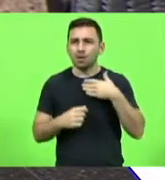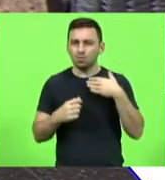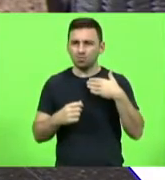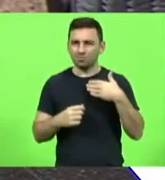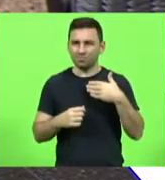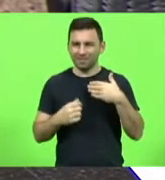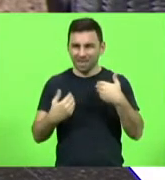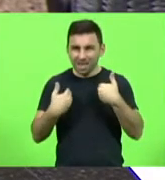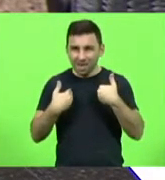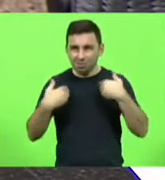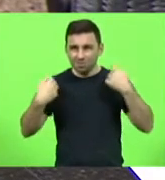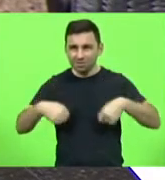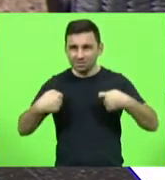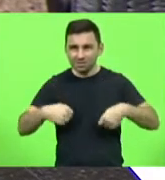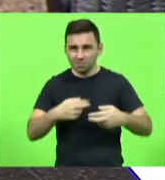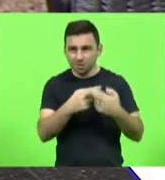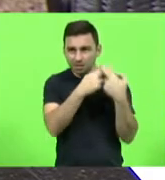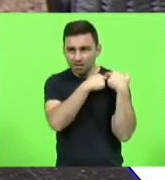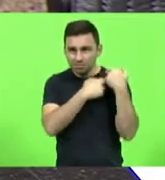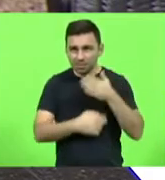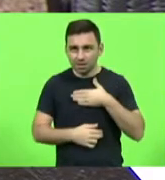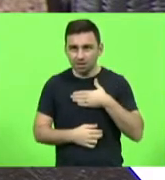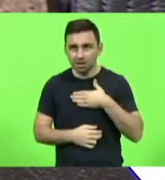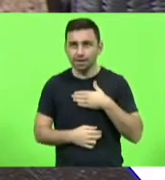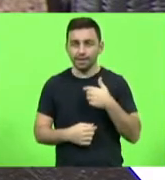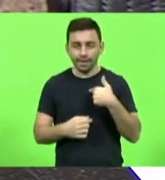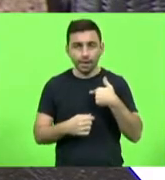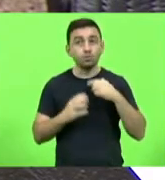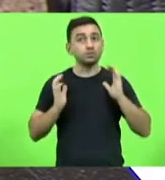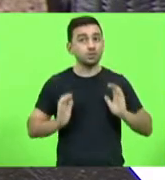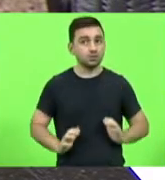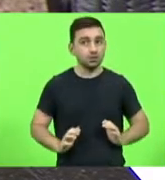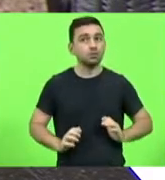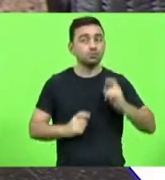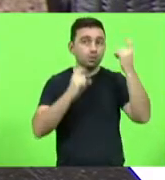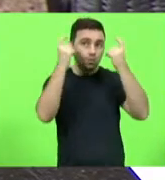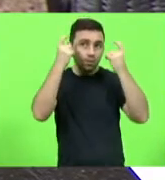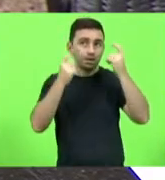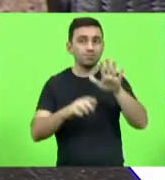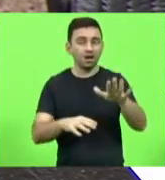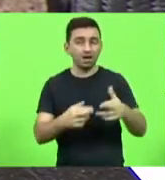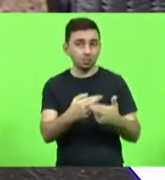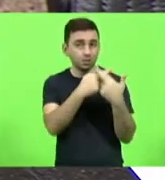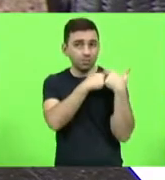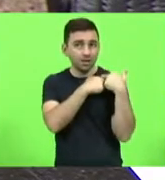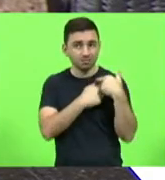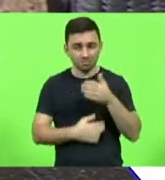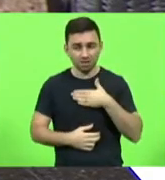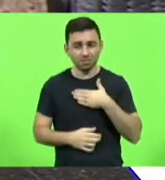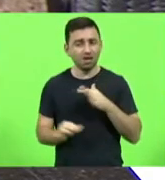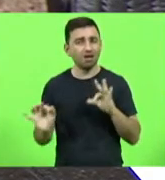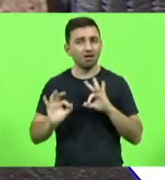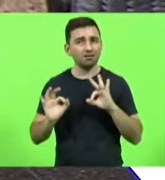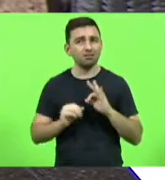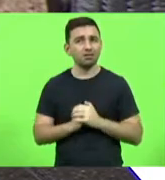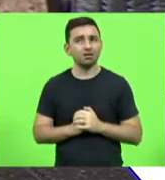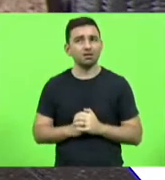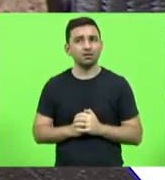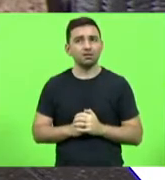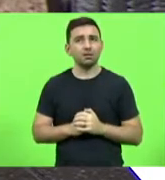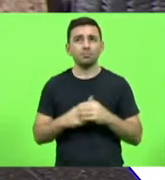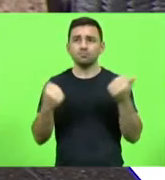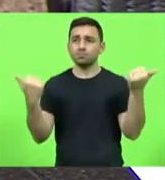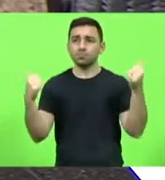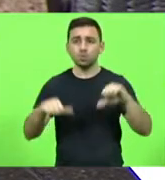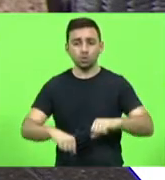prerrogativa. Apesar de, como cidadão, eu estou preocupado, não é minha prerrogativa. É um sinal péssimo dos